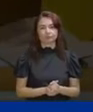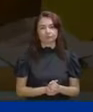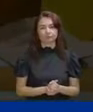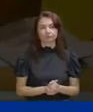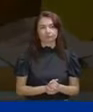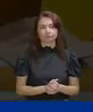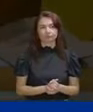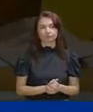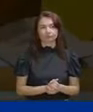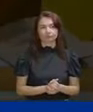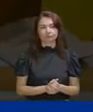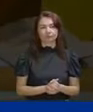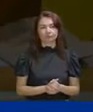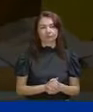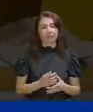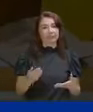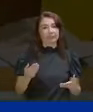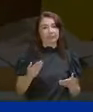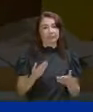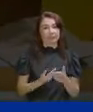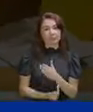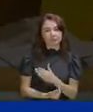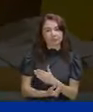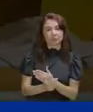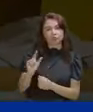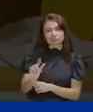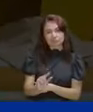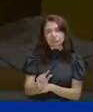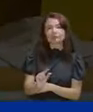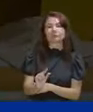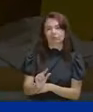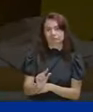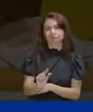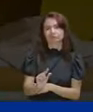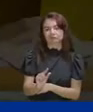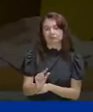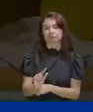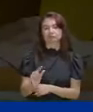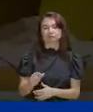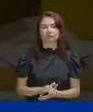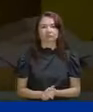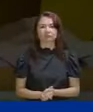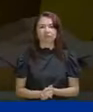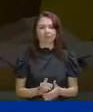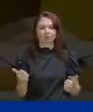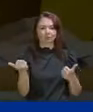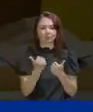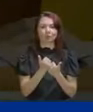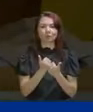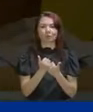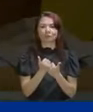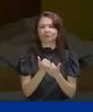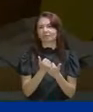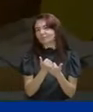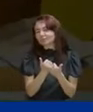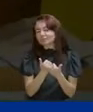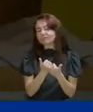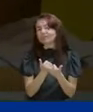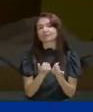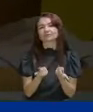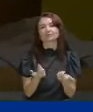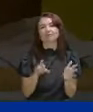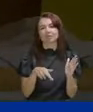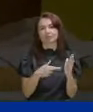ela ter sido vencida na parte mínima, não tem sentido que outro seja designado como